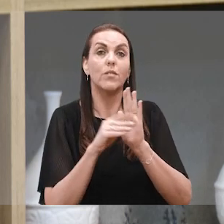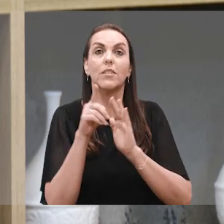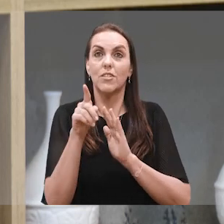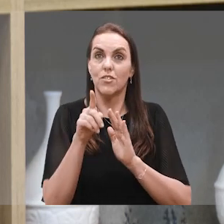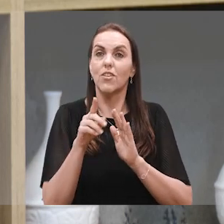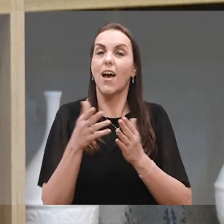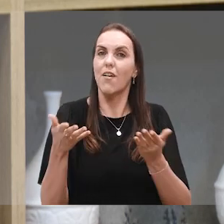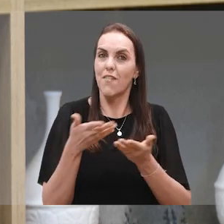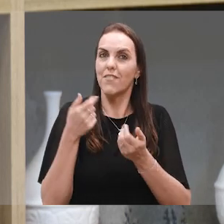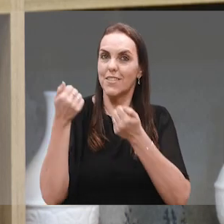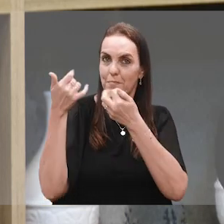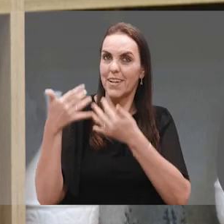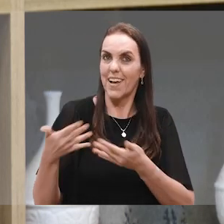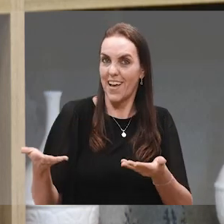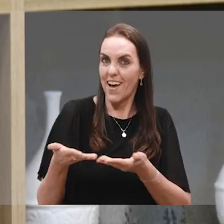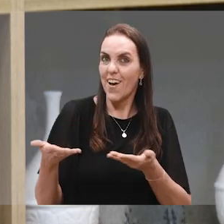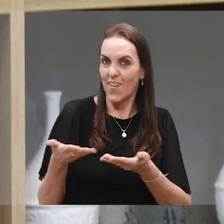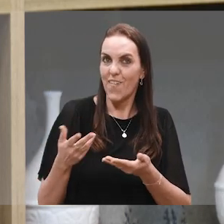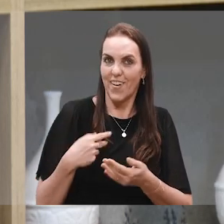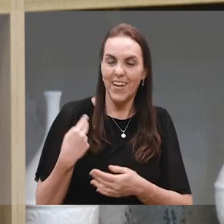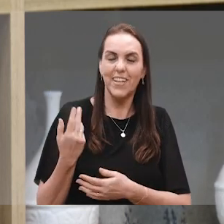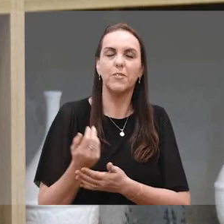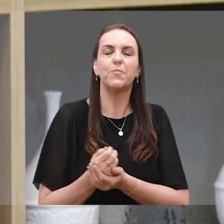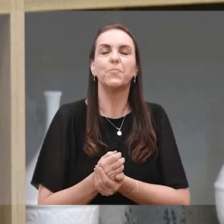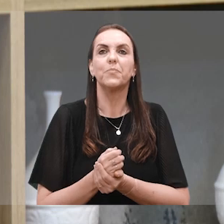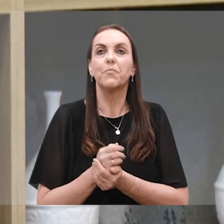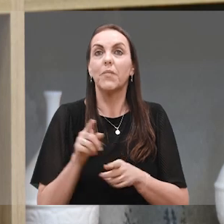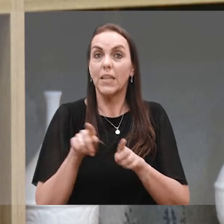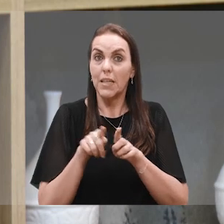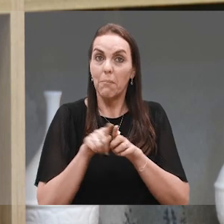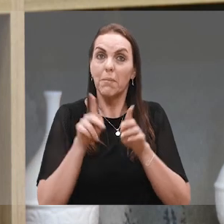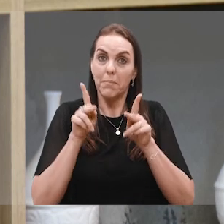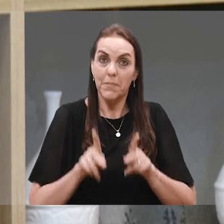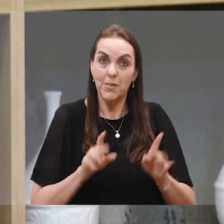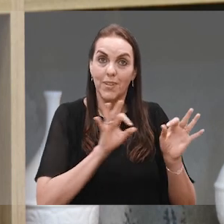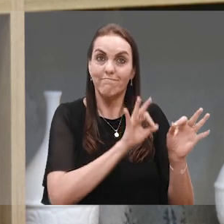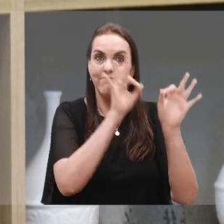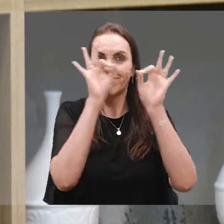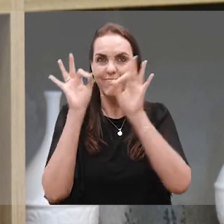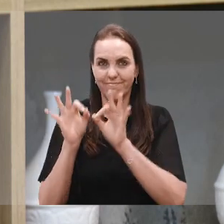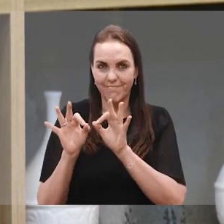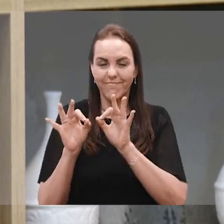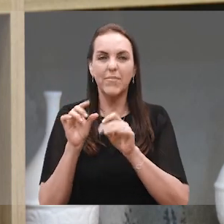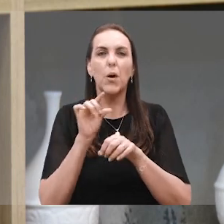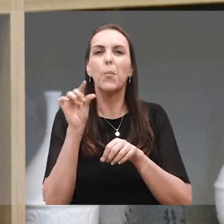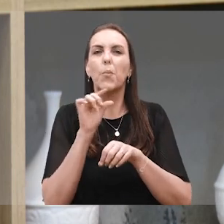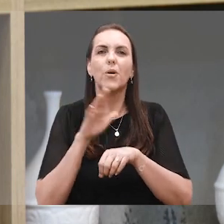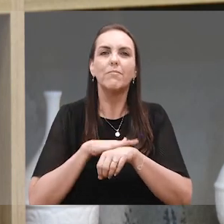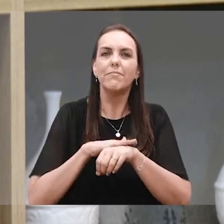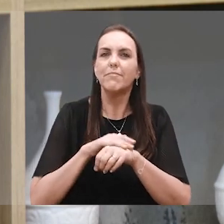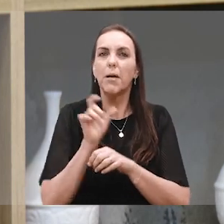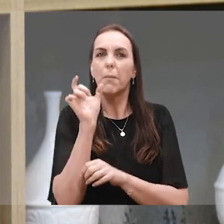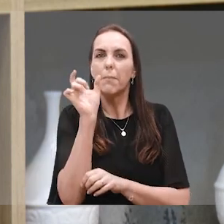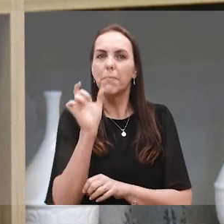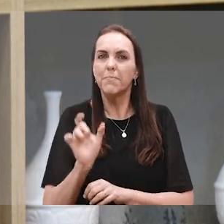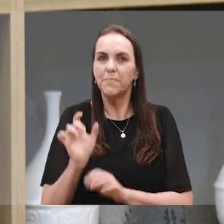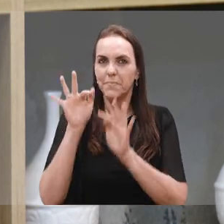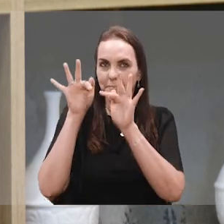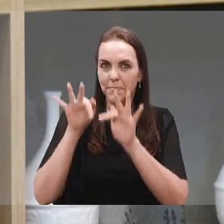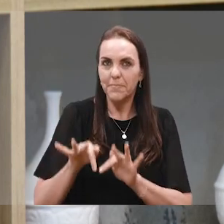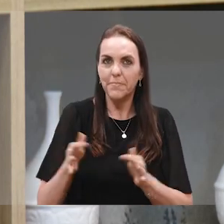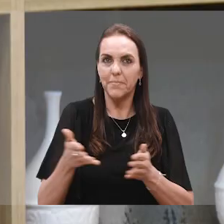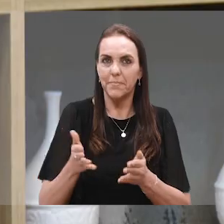pautas, as quais a senhora acabou de abordar aqui junto conosco e com quem nos acompanha. Então, a senhora tem breves instantes para as